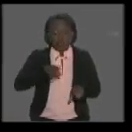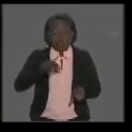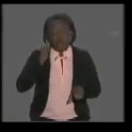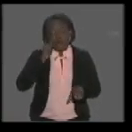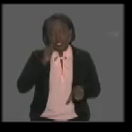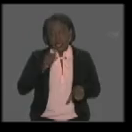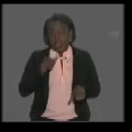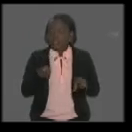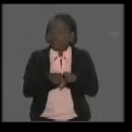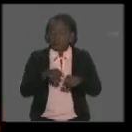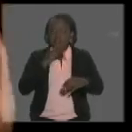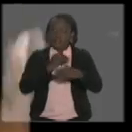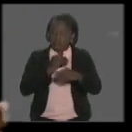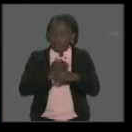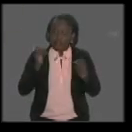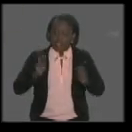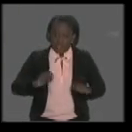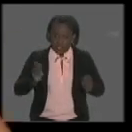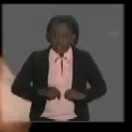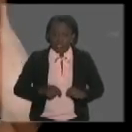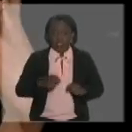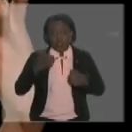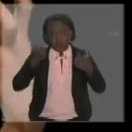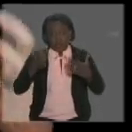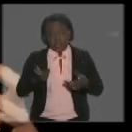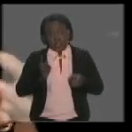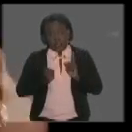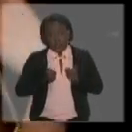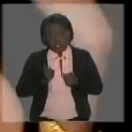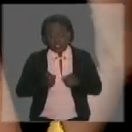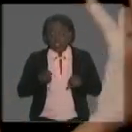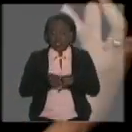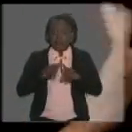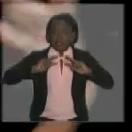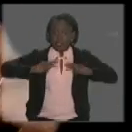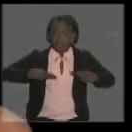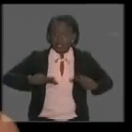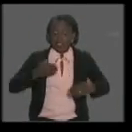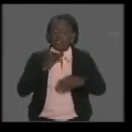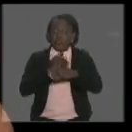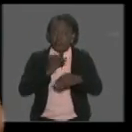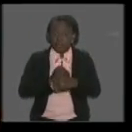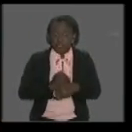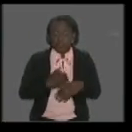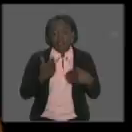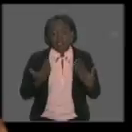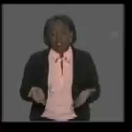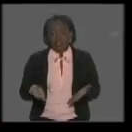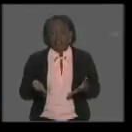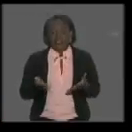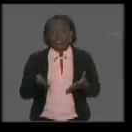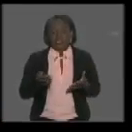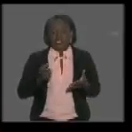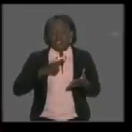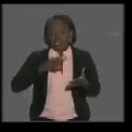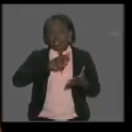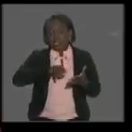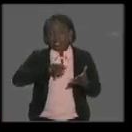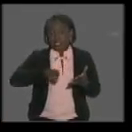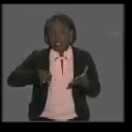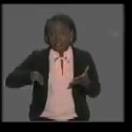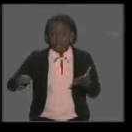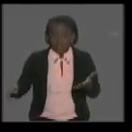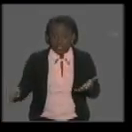dizer que eu não sou mulher, também às vezes é possível, né? Dizer que eu sou travesti e também sou transexual é equivalente. Dizer que sou... Então, assim, há